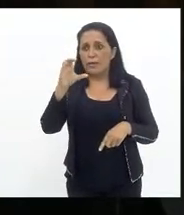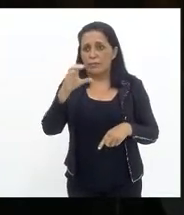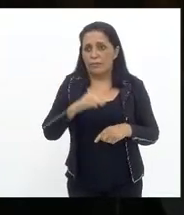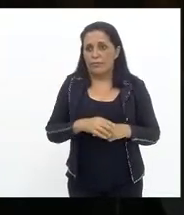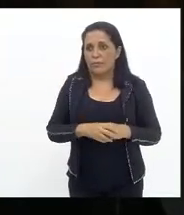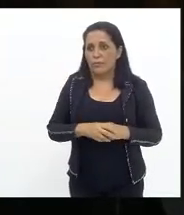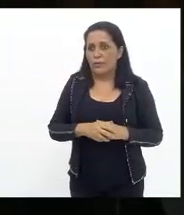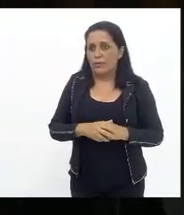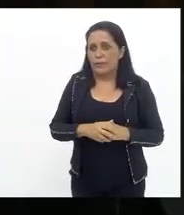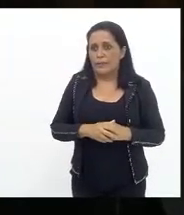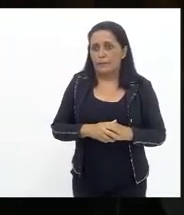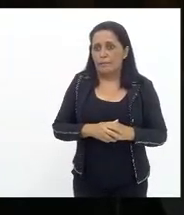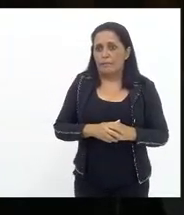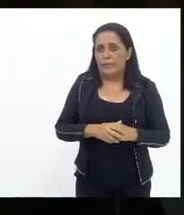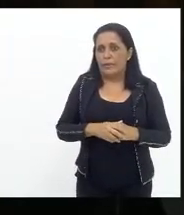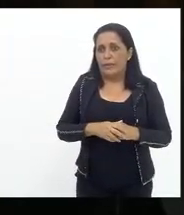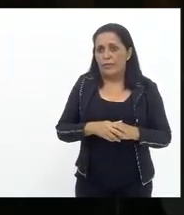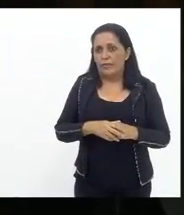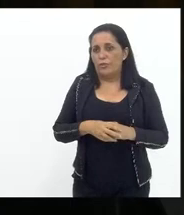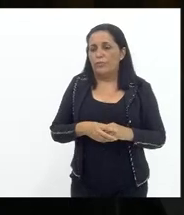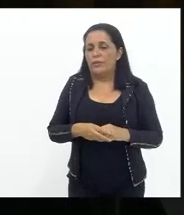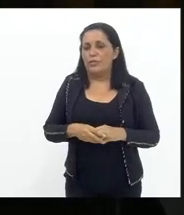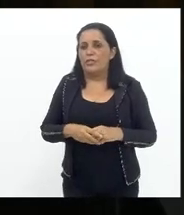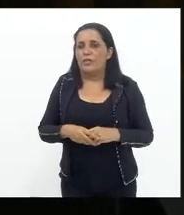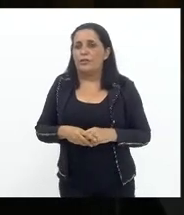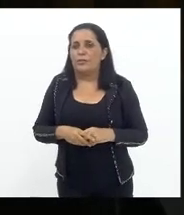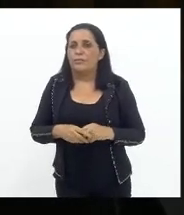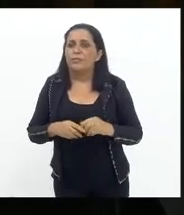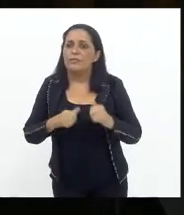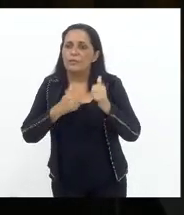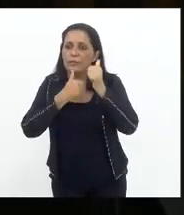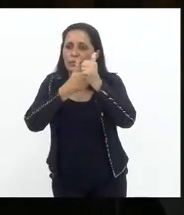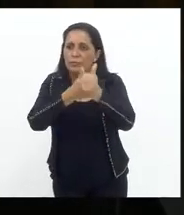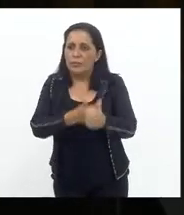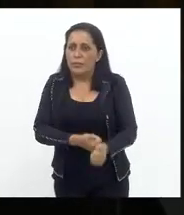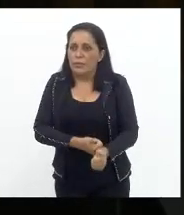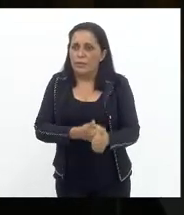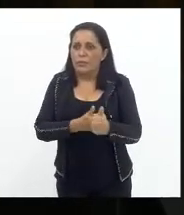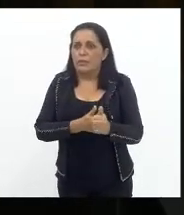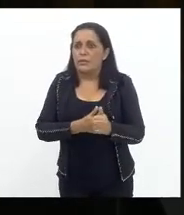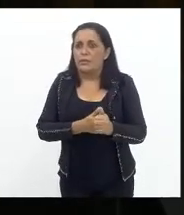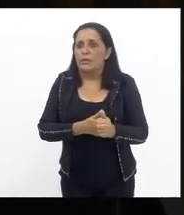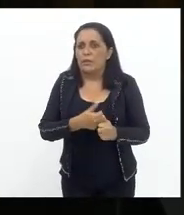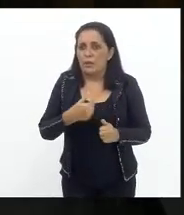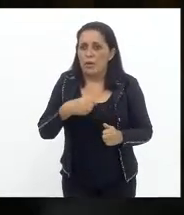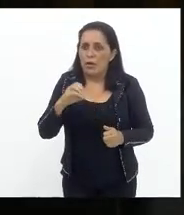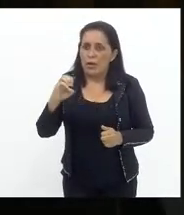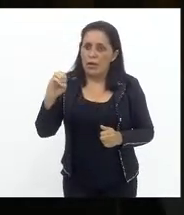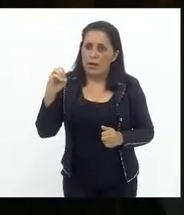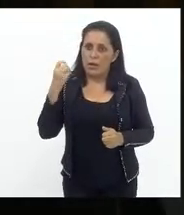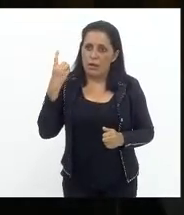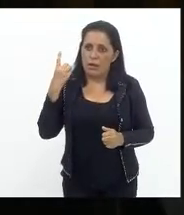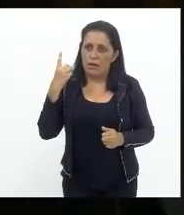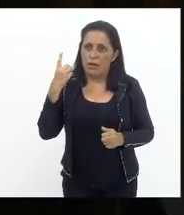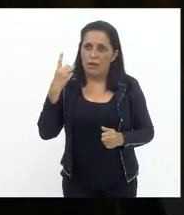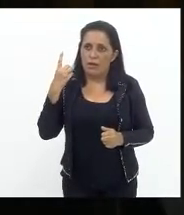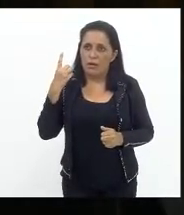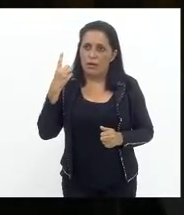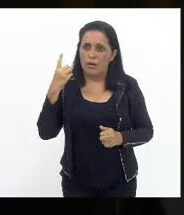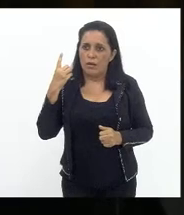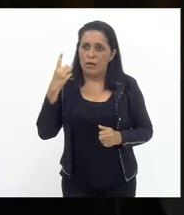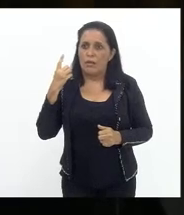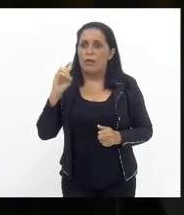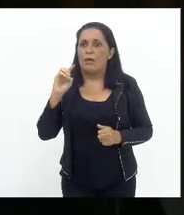Rio. Acompanhei no âmbito das comissões que presidia, salvo engano, à época, era presidente da Comissão de Orçamento. Ah, é mentira,